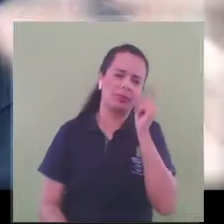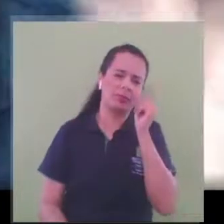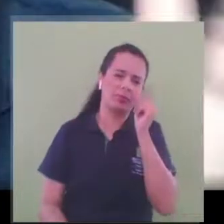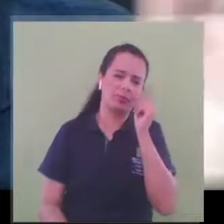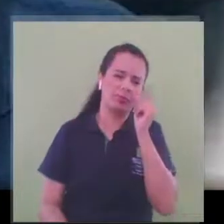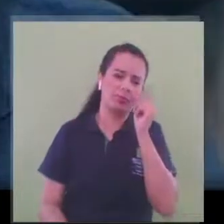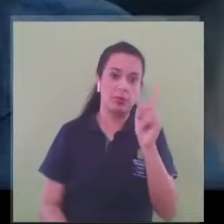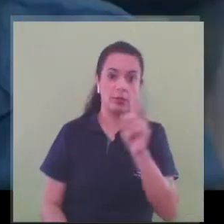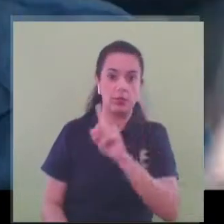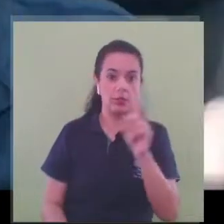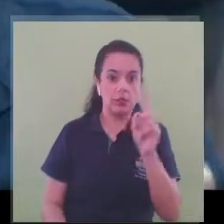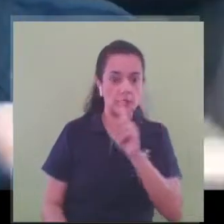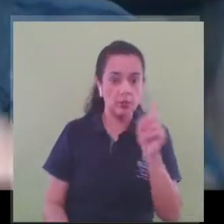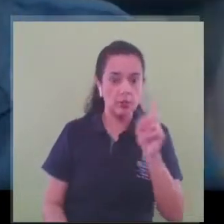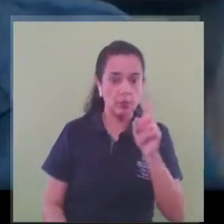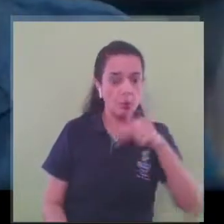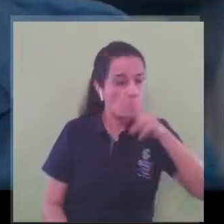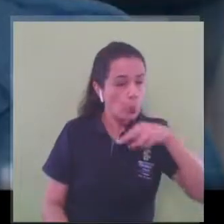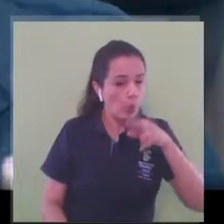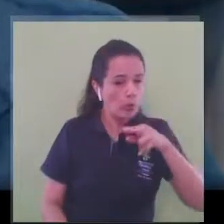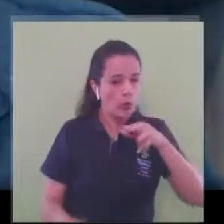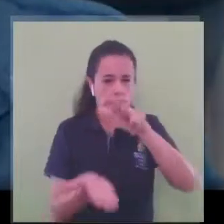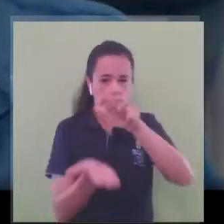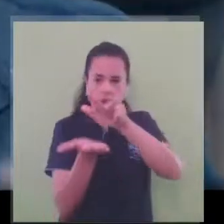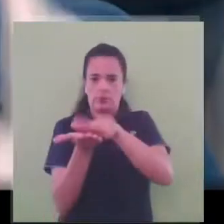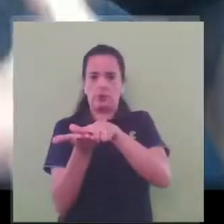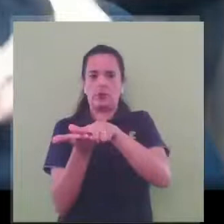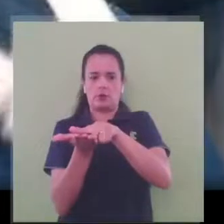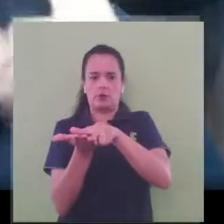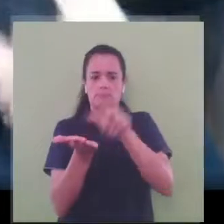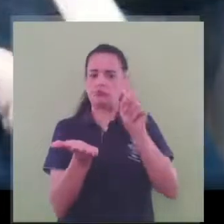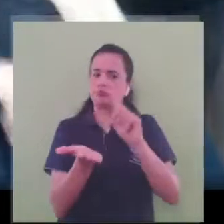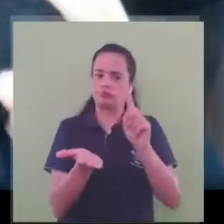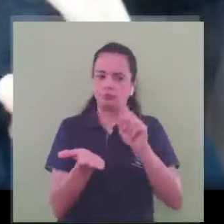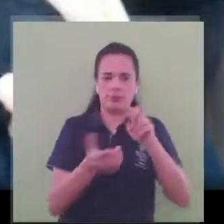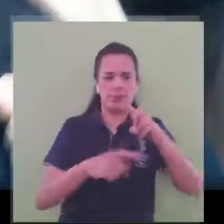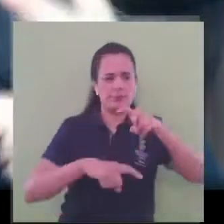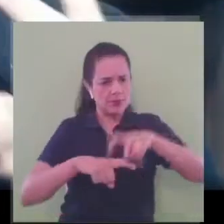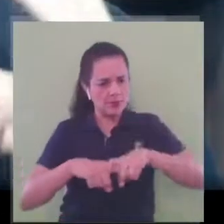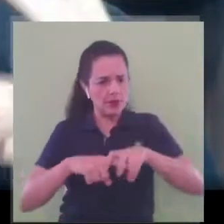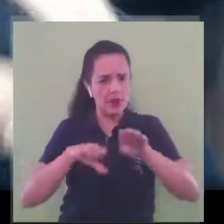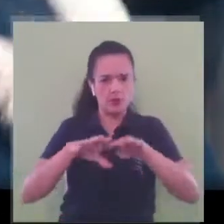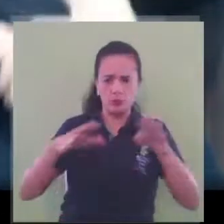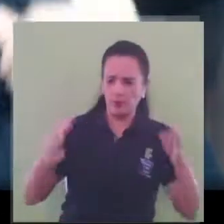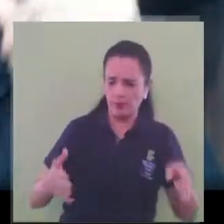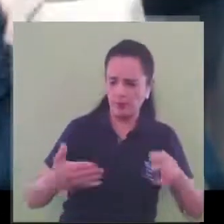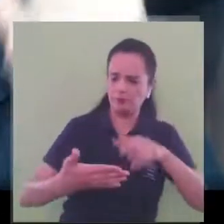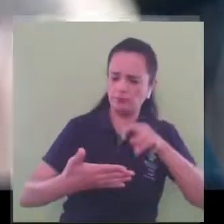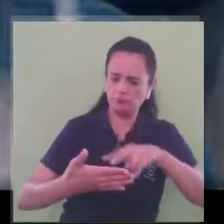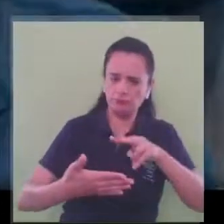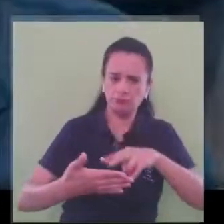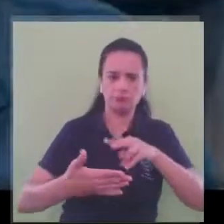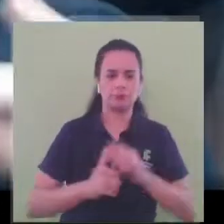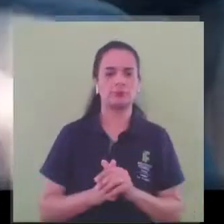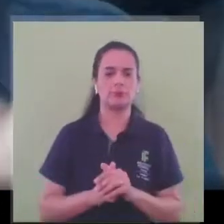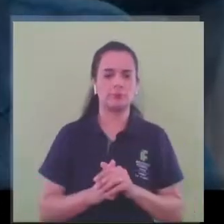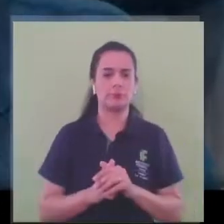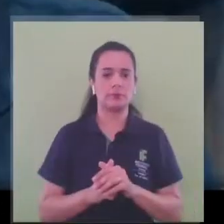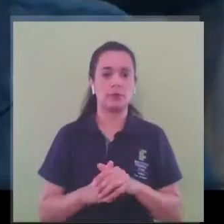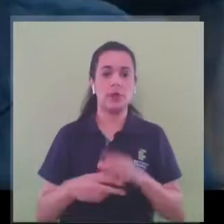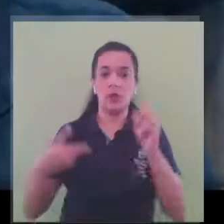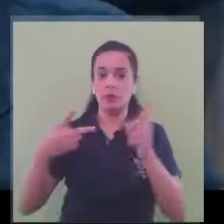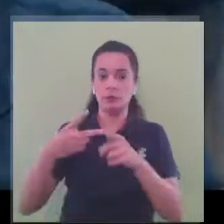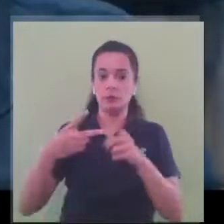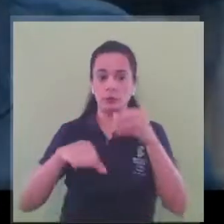não ler na cama. É ler numa mesa, ler numa cadeira. A segunda coisa é anotar. Porque